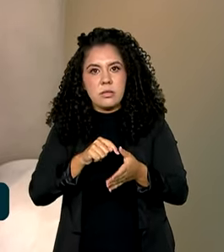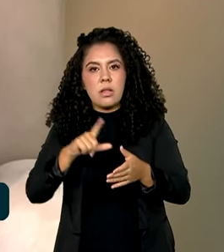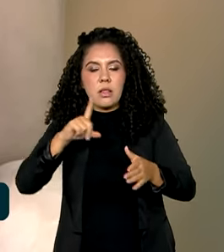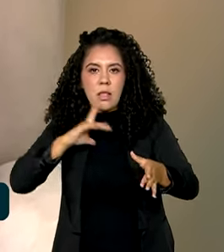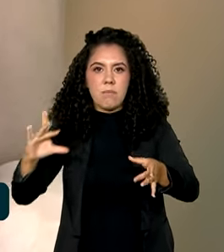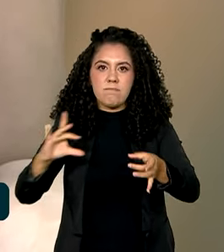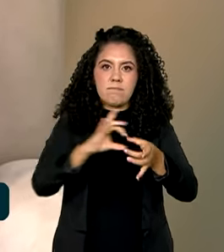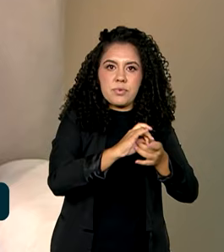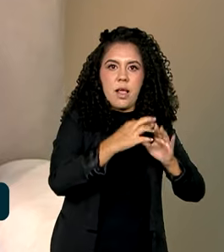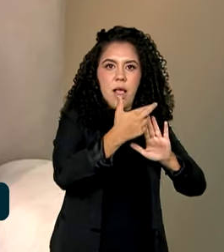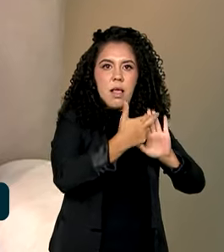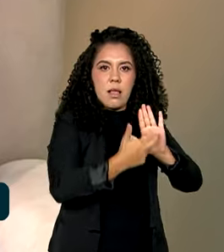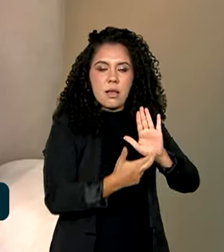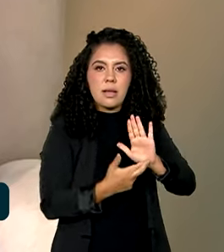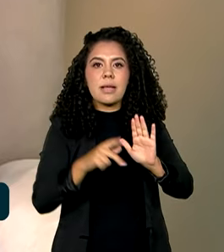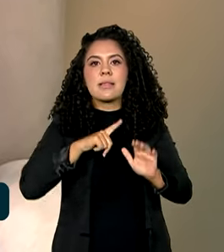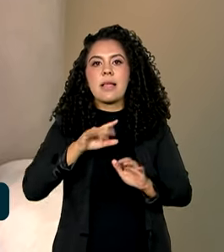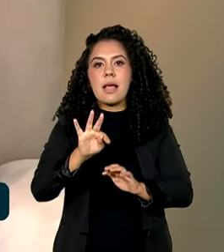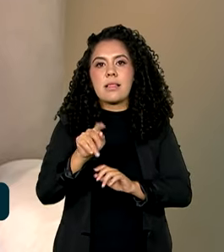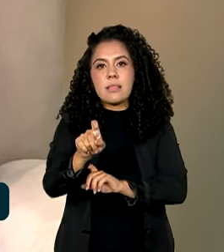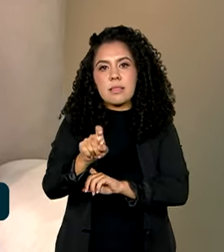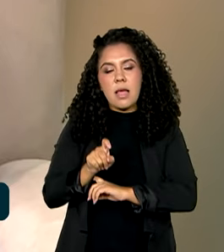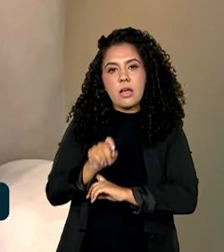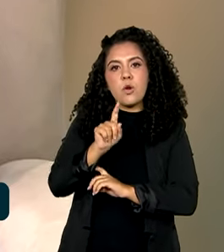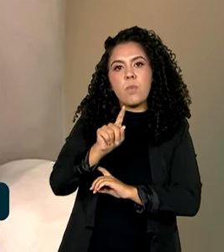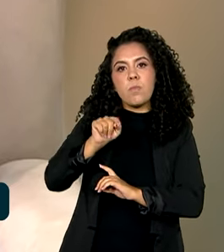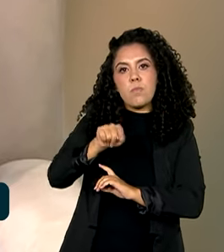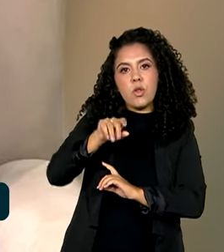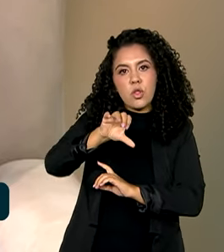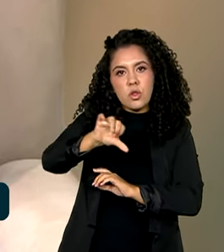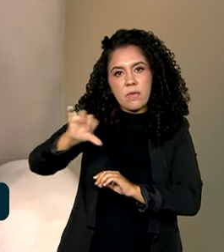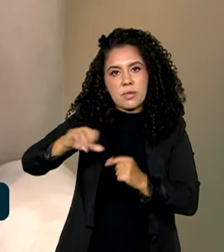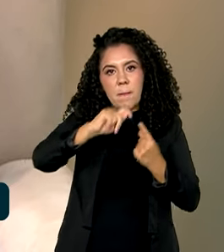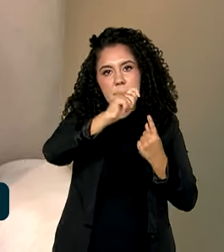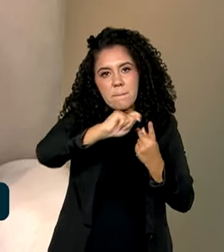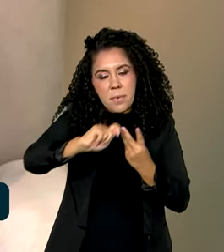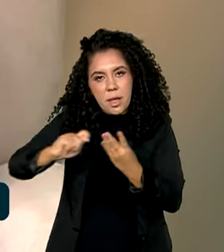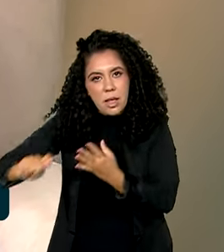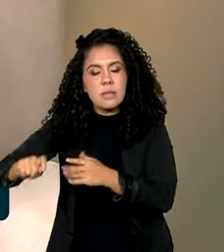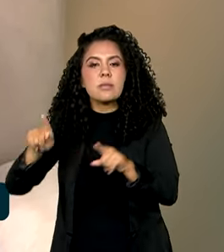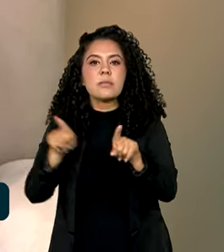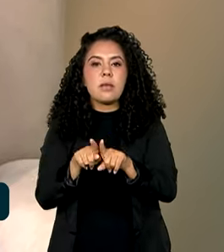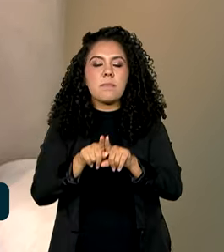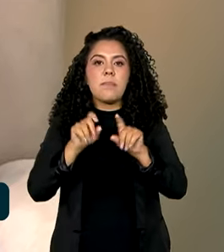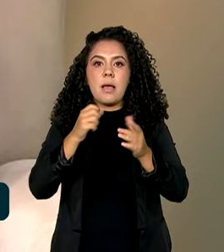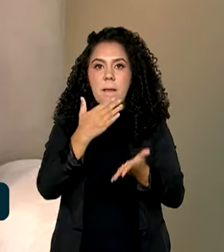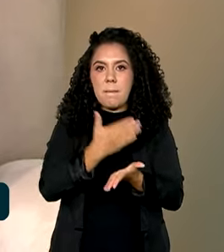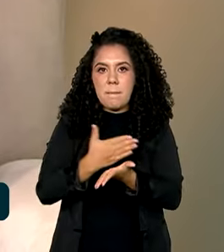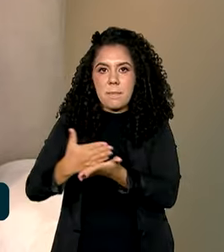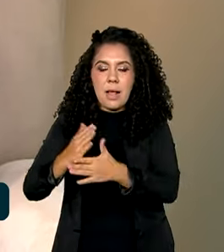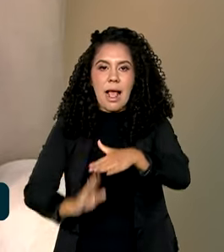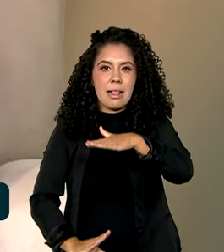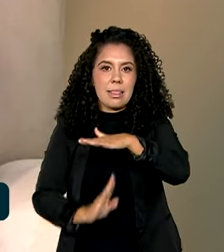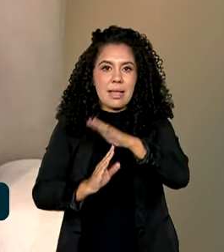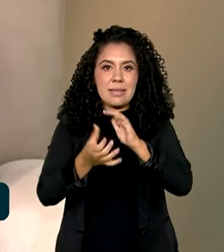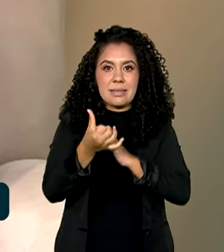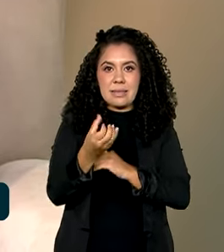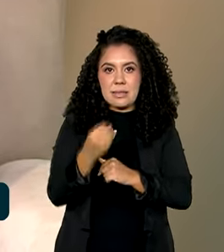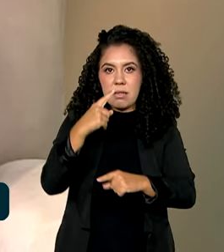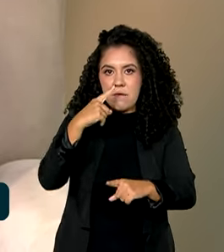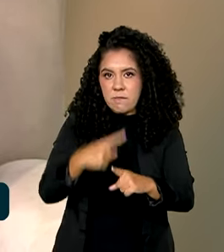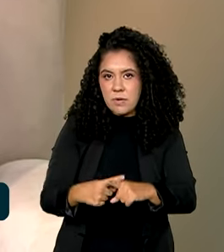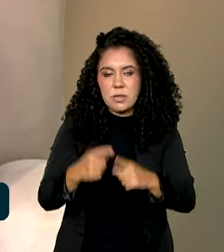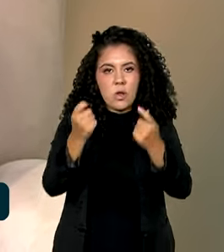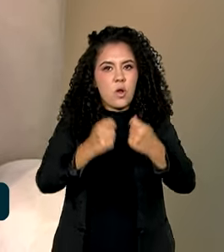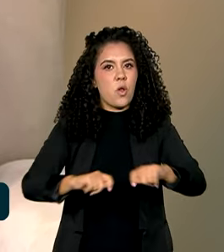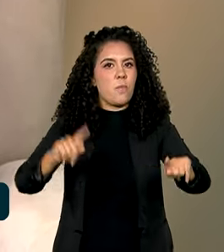regras do programa, com taxas de 1,99% ao mês. Você pode fazer o parcelamento em até 60 meses, não precisa de